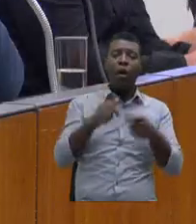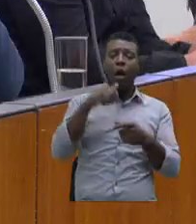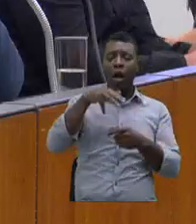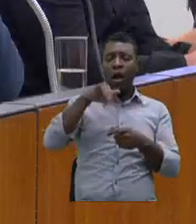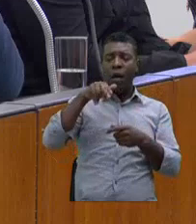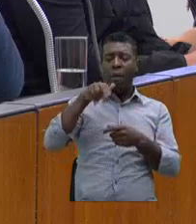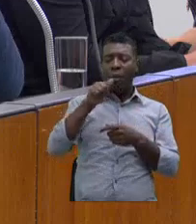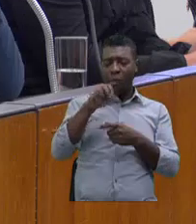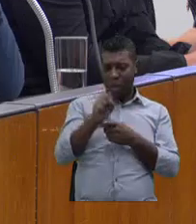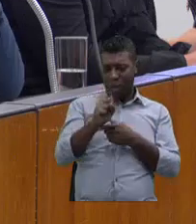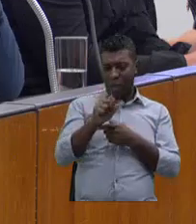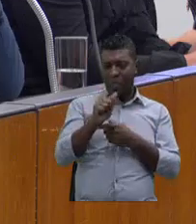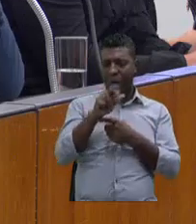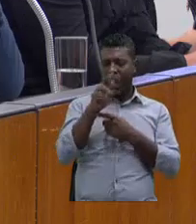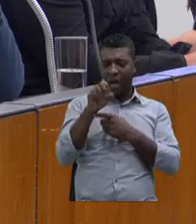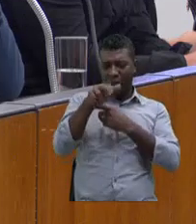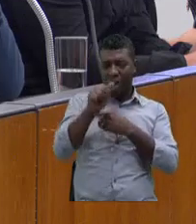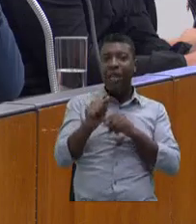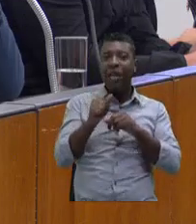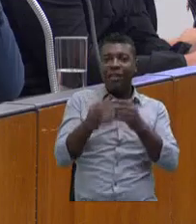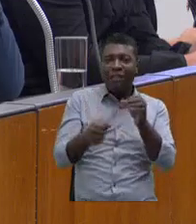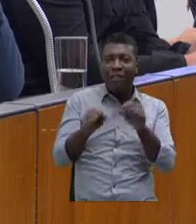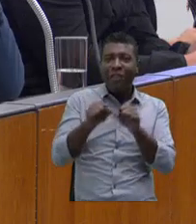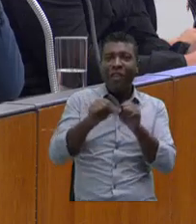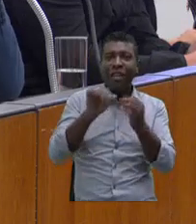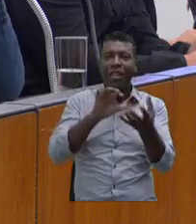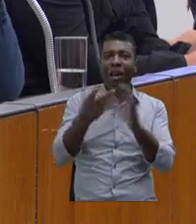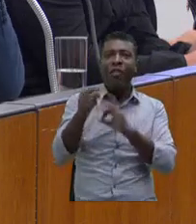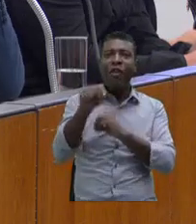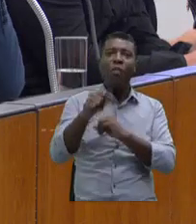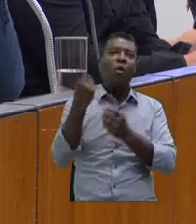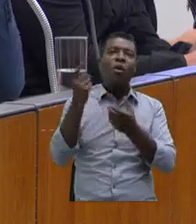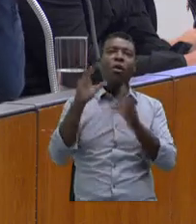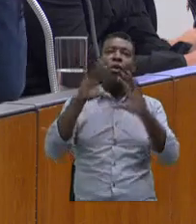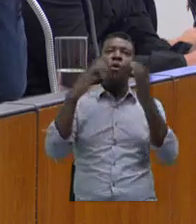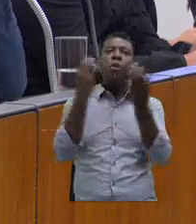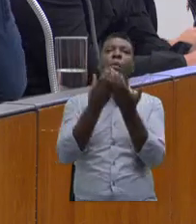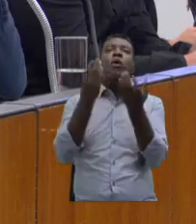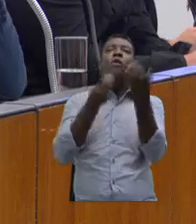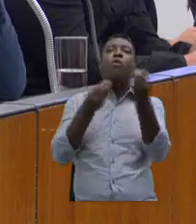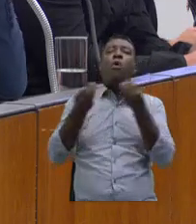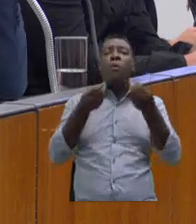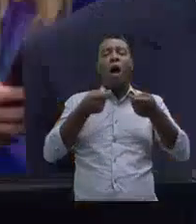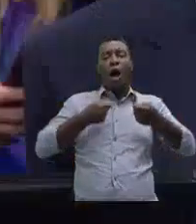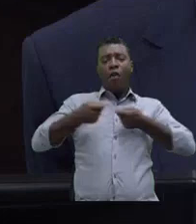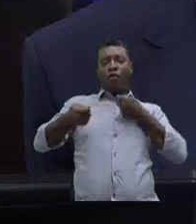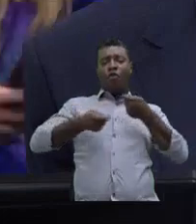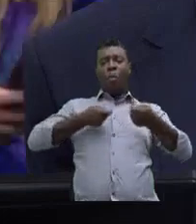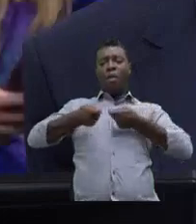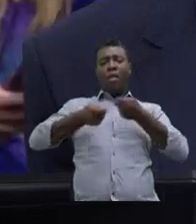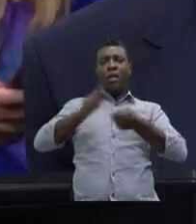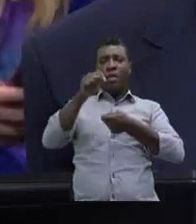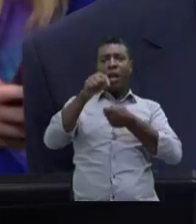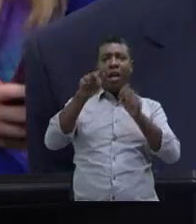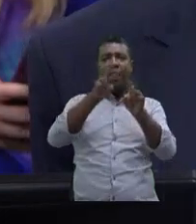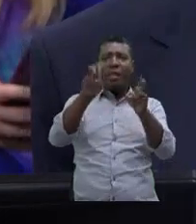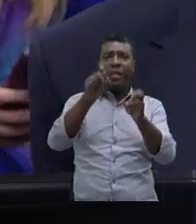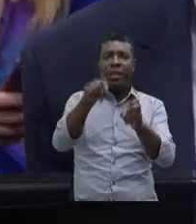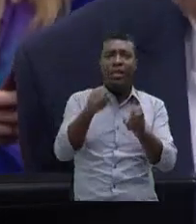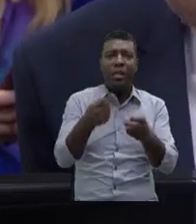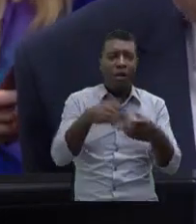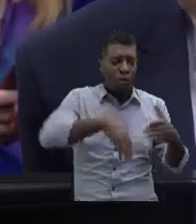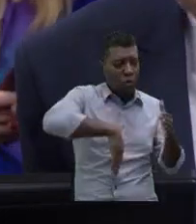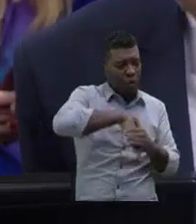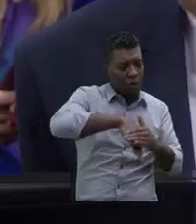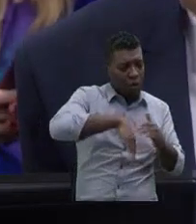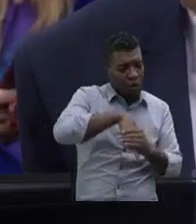nossa, principalmente pelo Cruzeiro, mas como é que nós podemos administrar essa questão do futebol e também ter um espaço